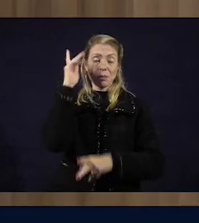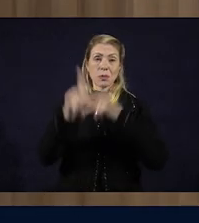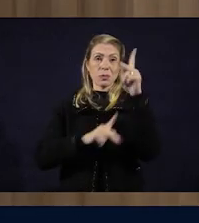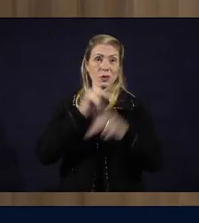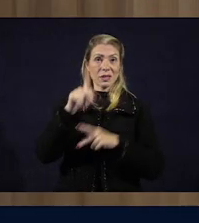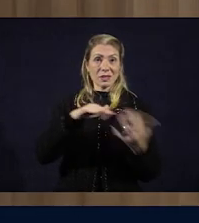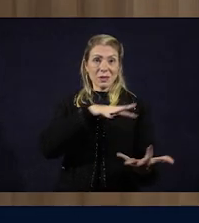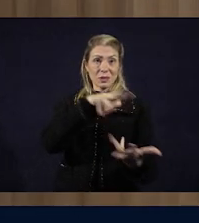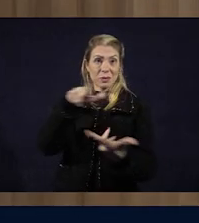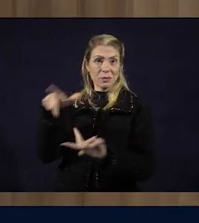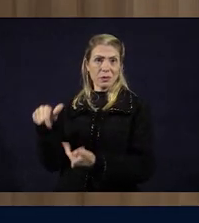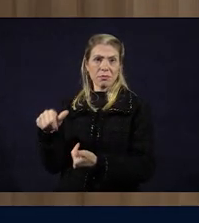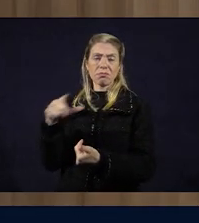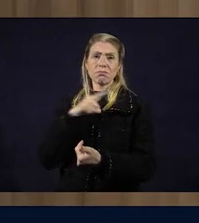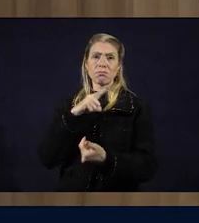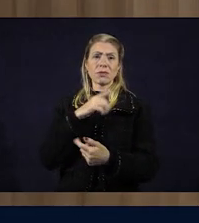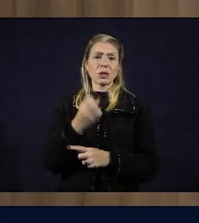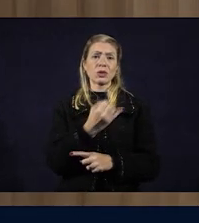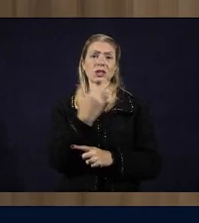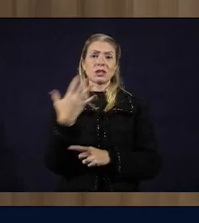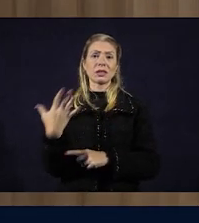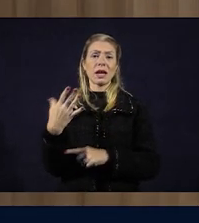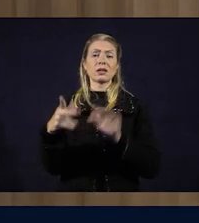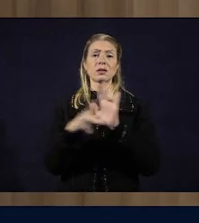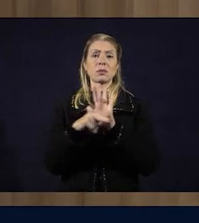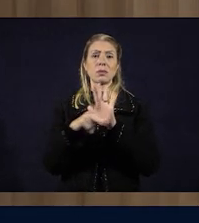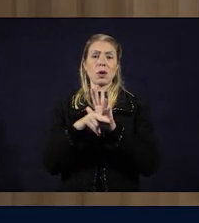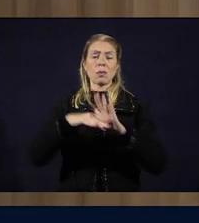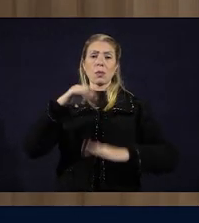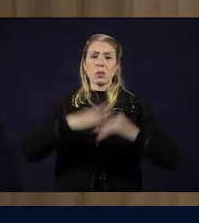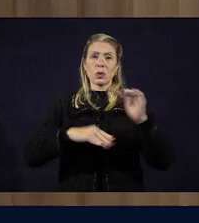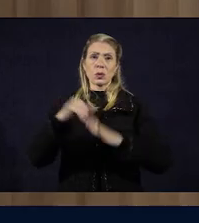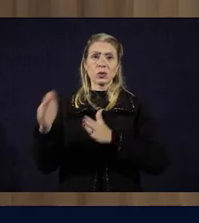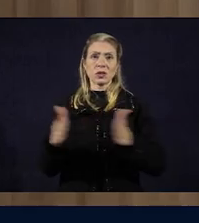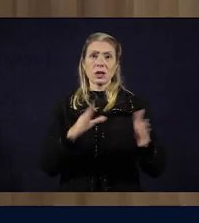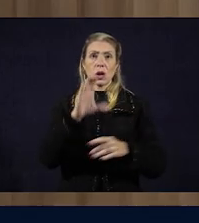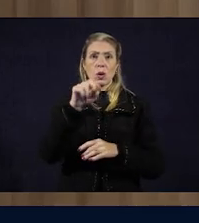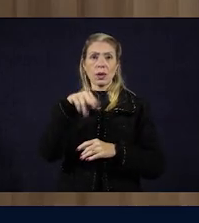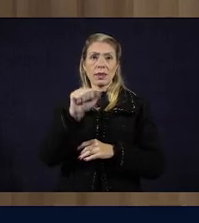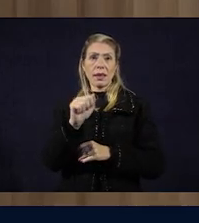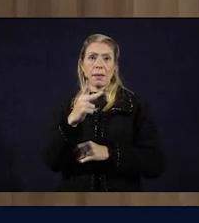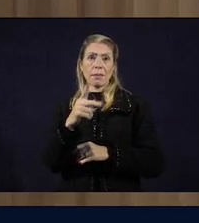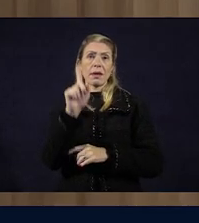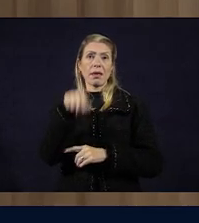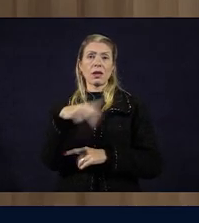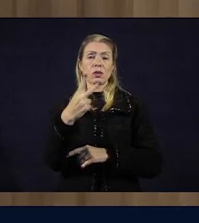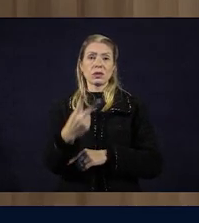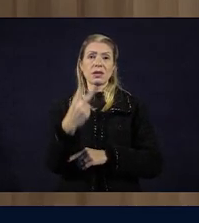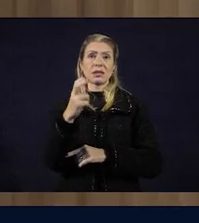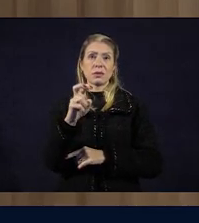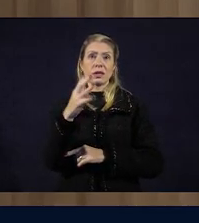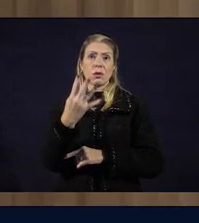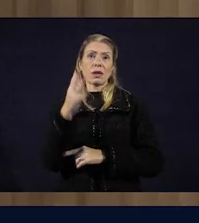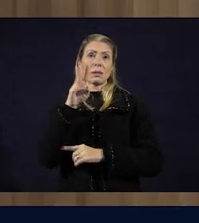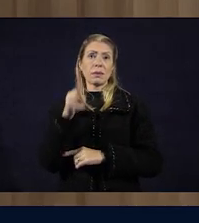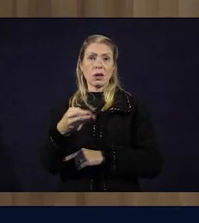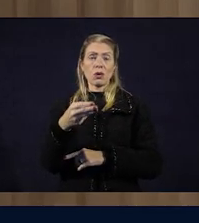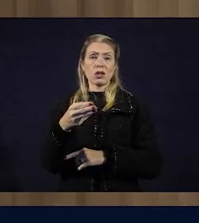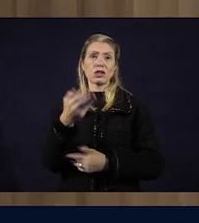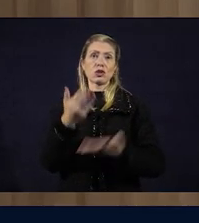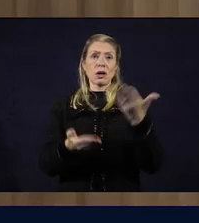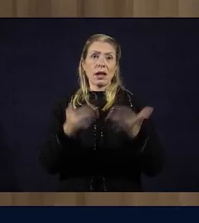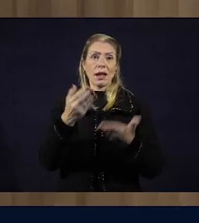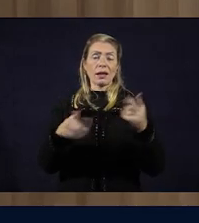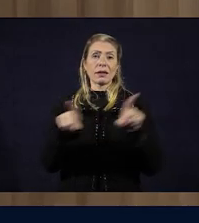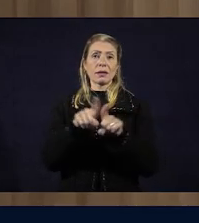o volume estimado de produção pela Conab esse ano vai chegar em mais de 274 noite toneladas de grãos de